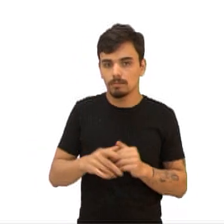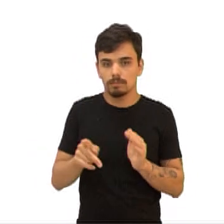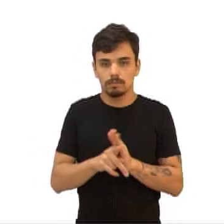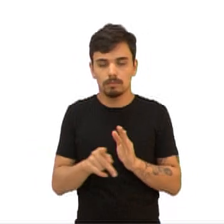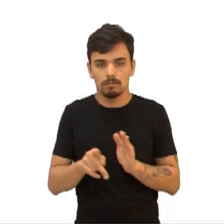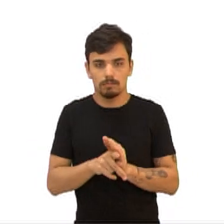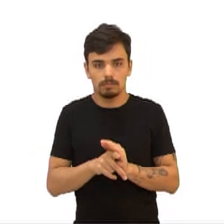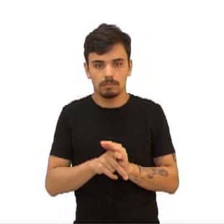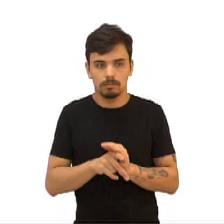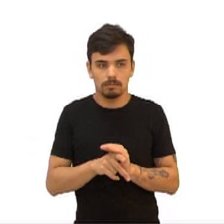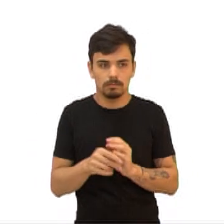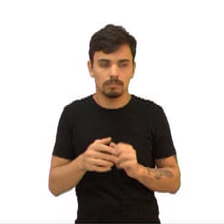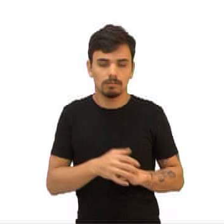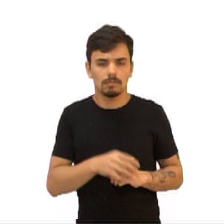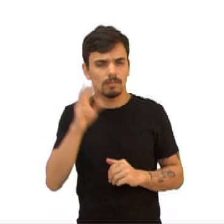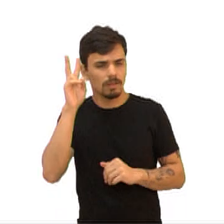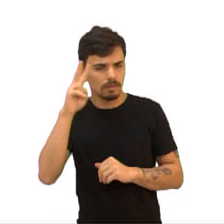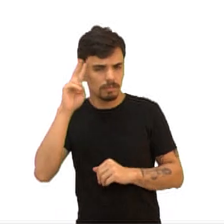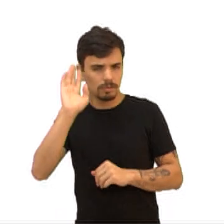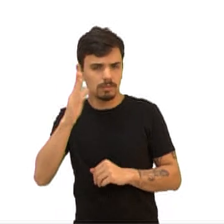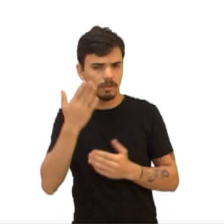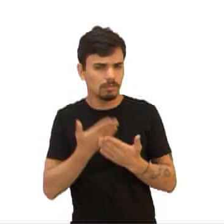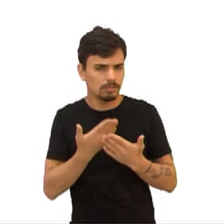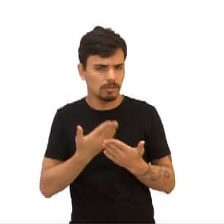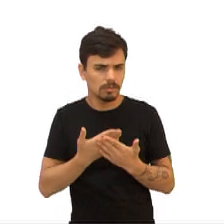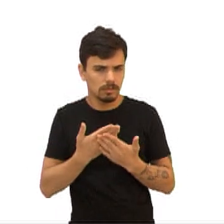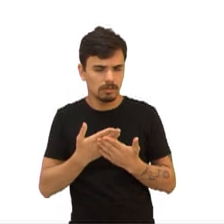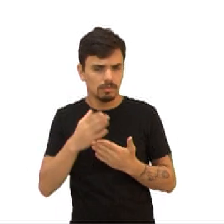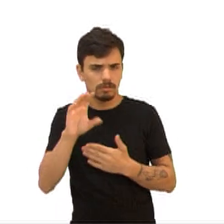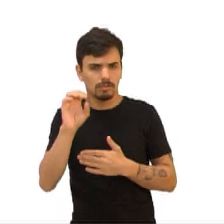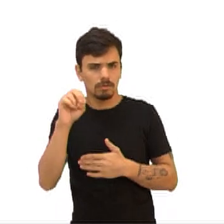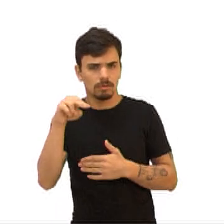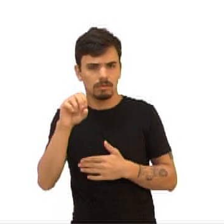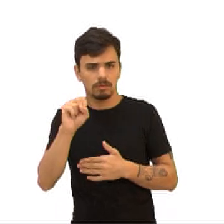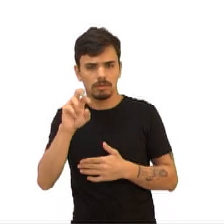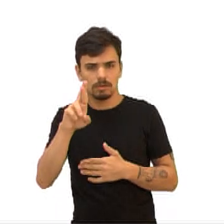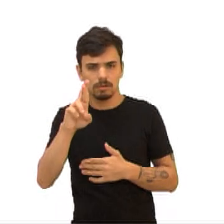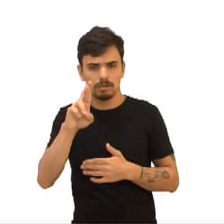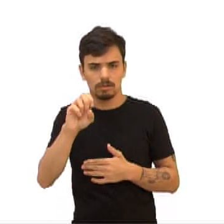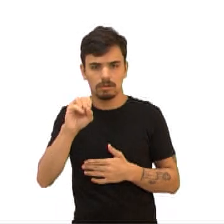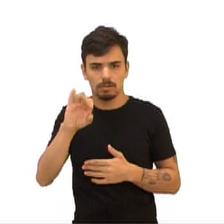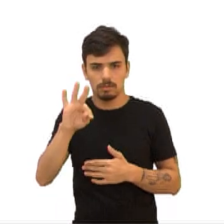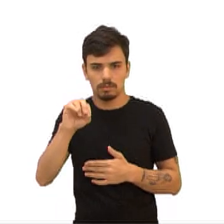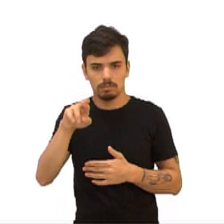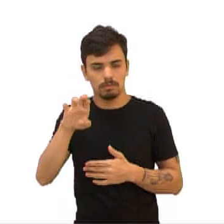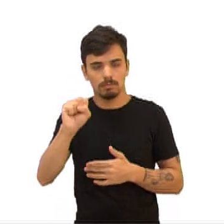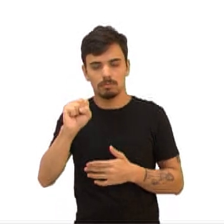com resistores. Lembra que a gente viu exercícios com resistores? Então,